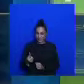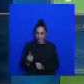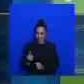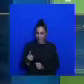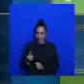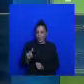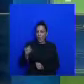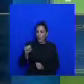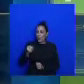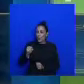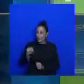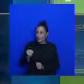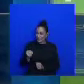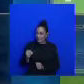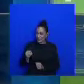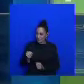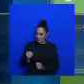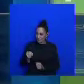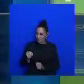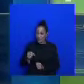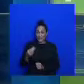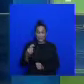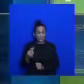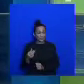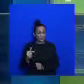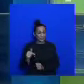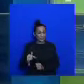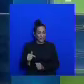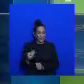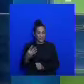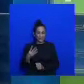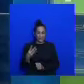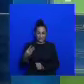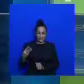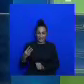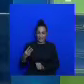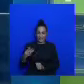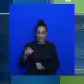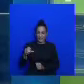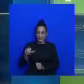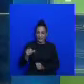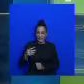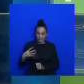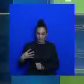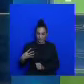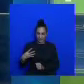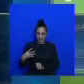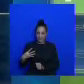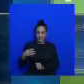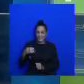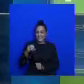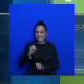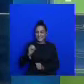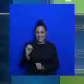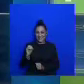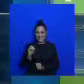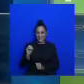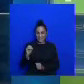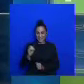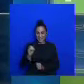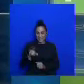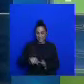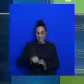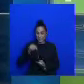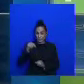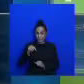96, 88, 27, 43, 94 e 00. Essas